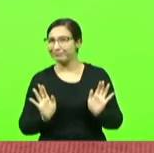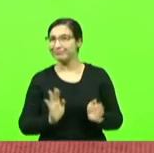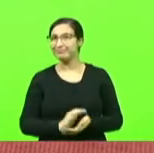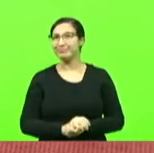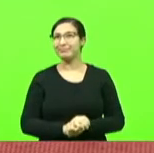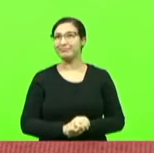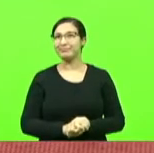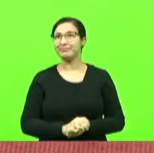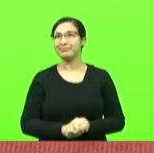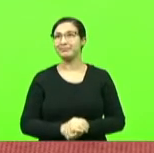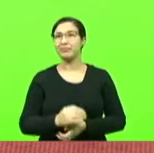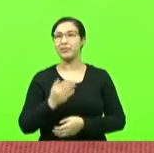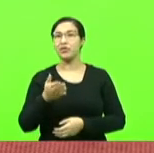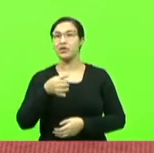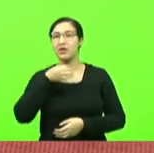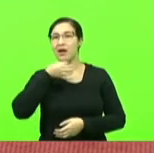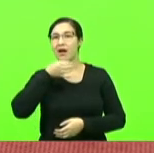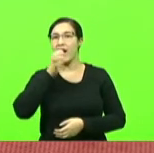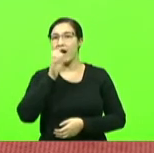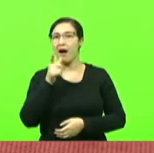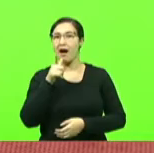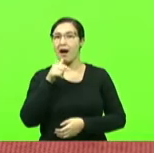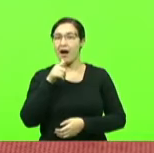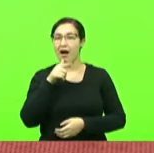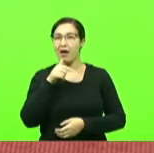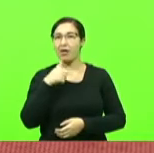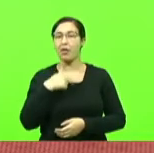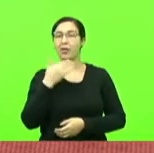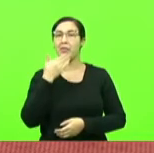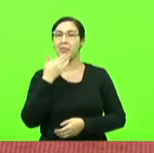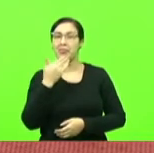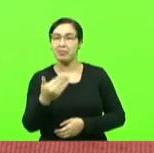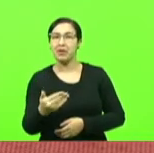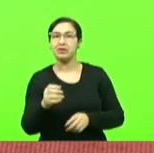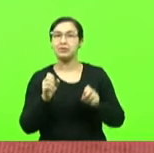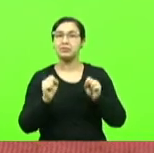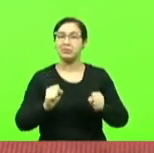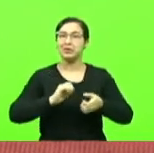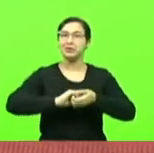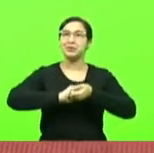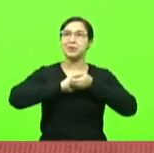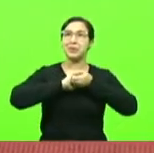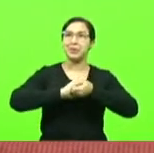Vossa Excelência toma uma água, eu peço o Vene aí para cumprimentar